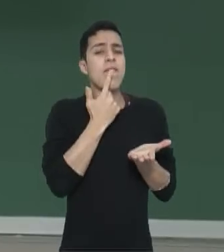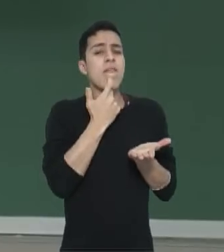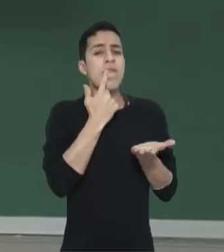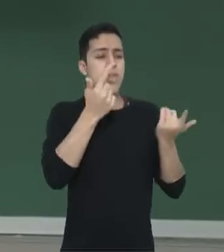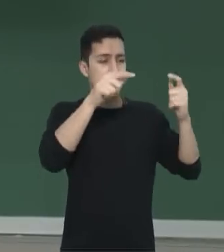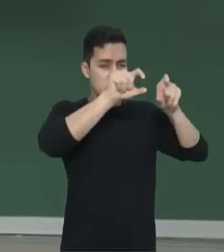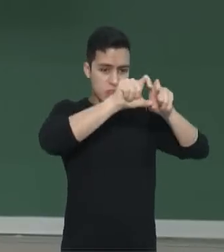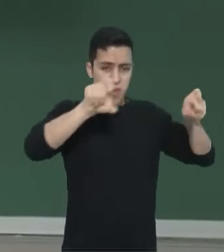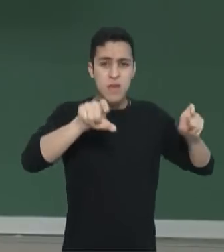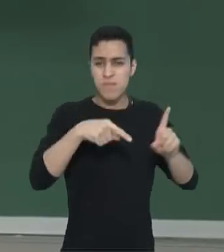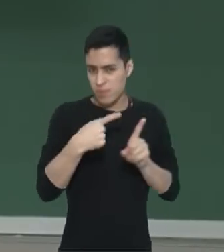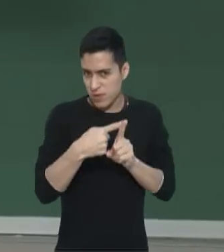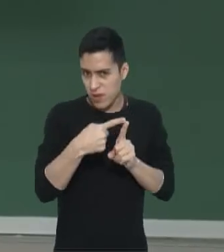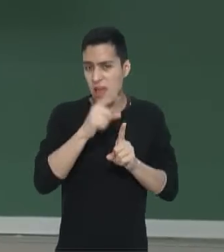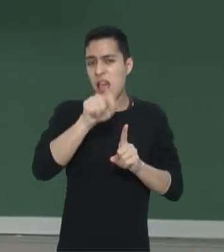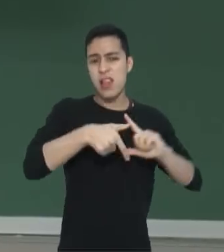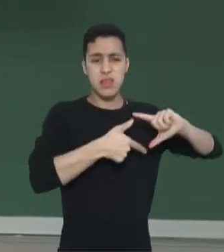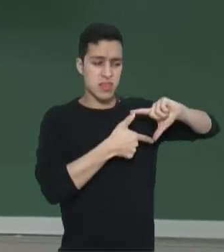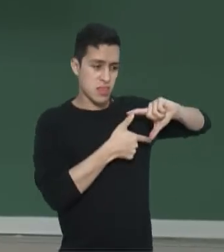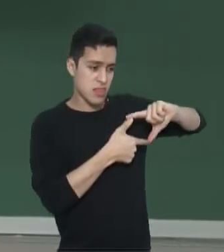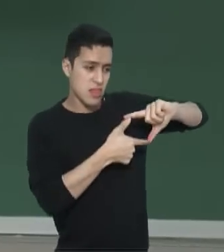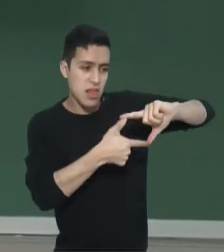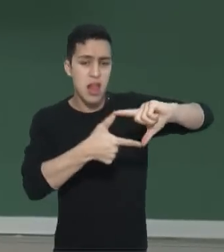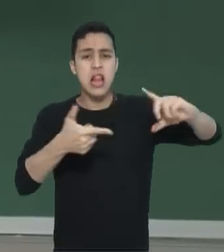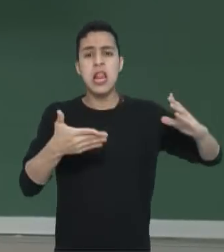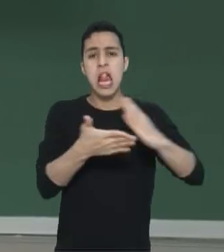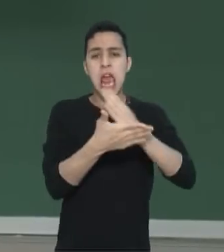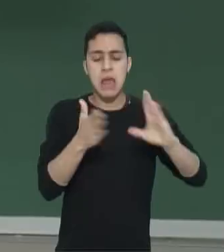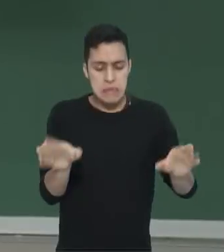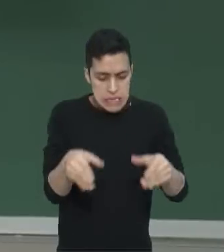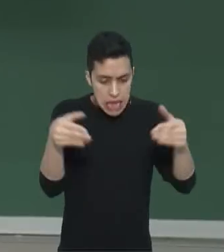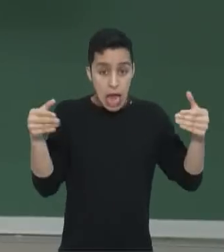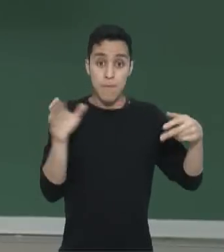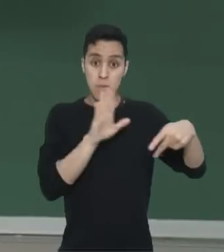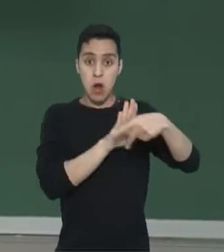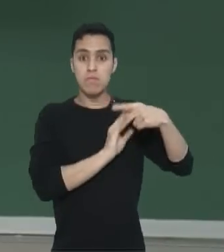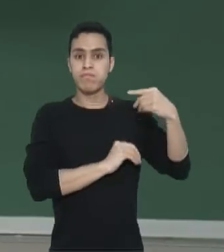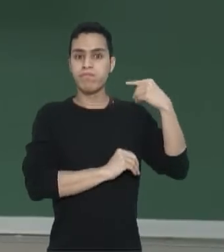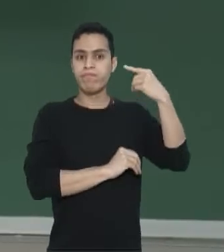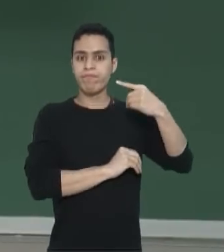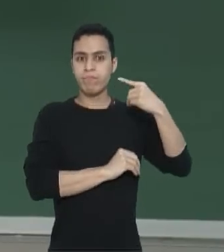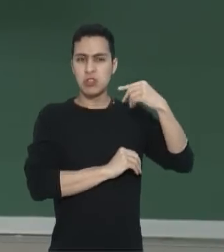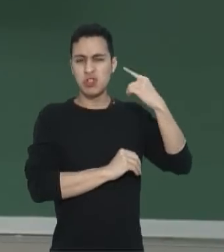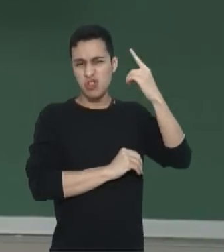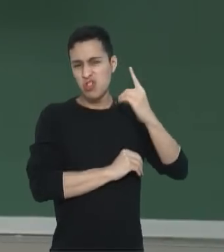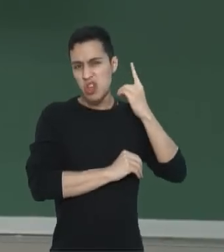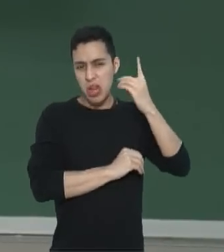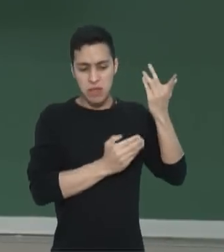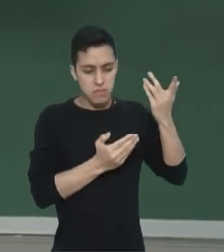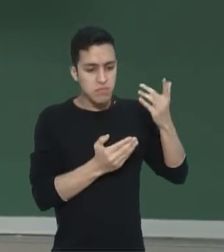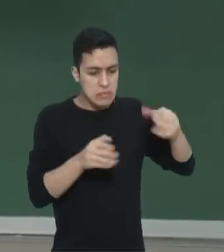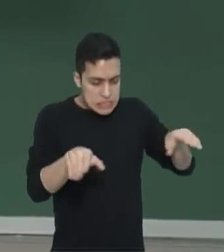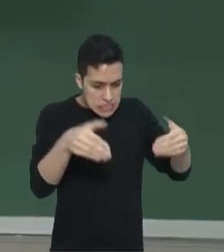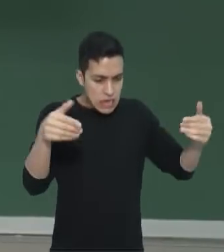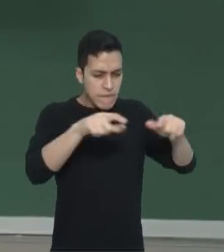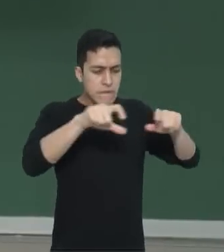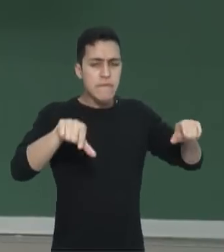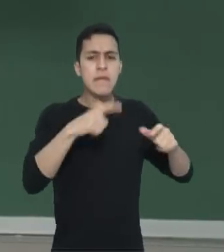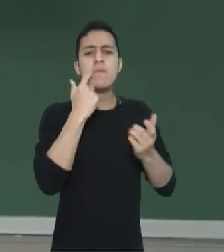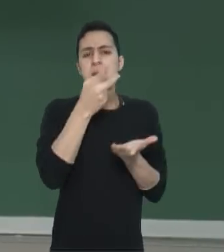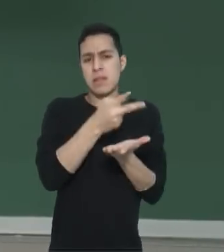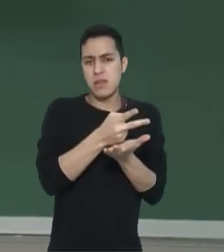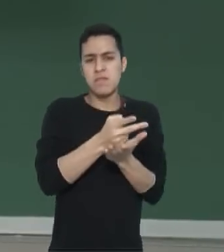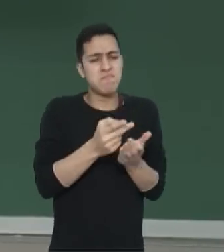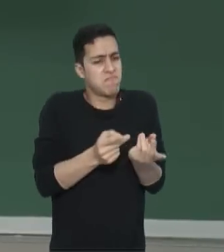de vermelho, porque é uma questão tradicional. Nos livros de direito, tinha essa questão de ser mostrado em vermelho e